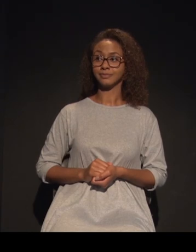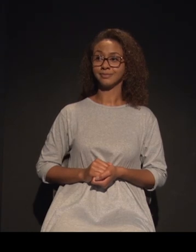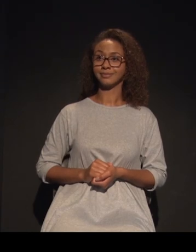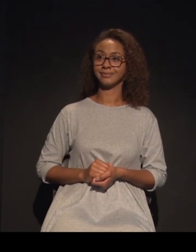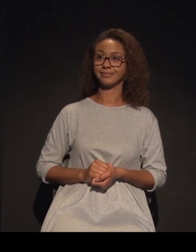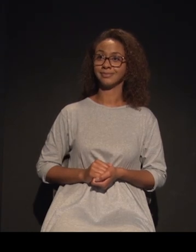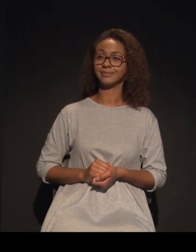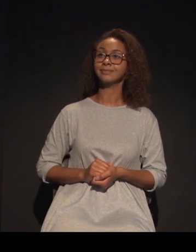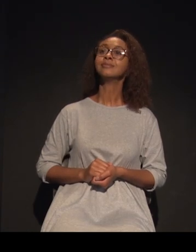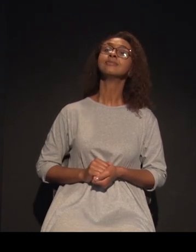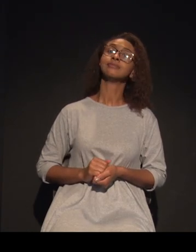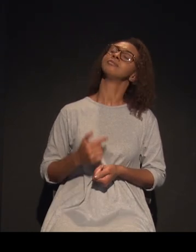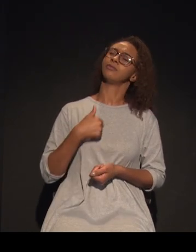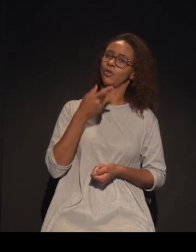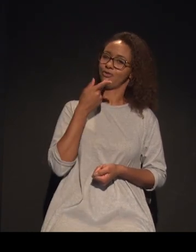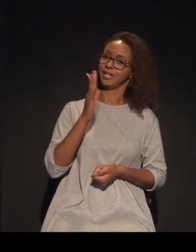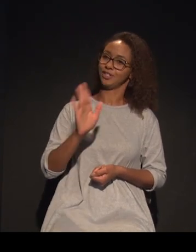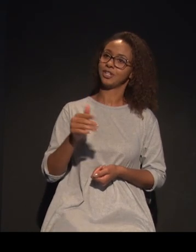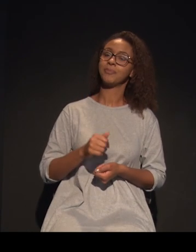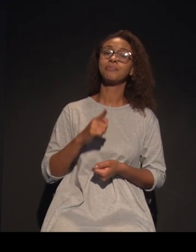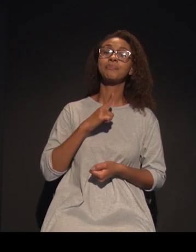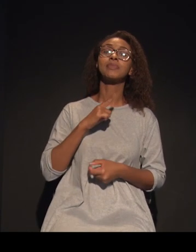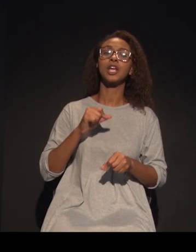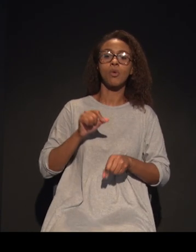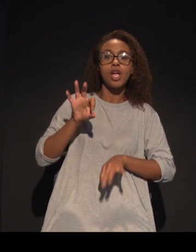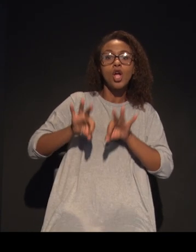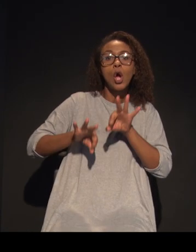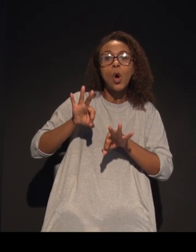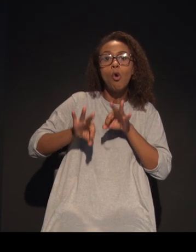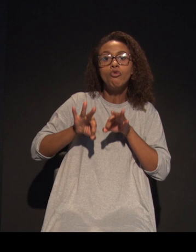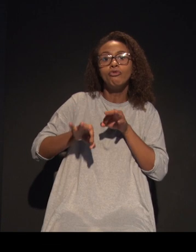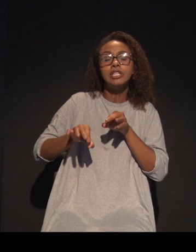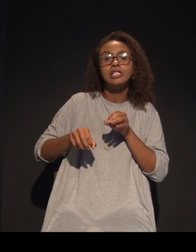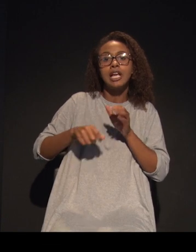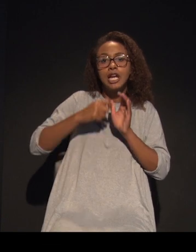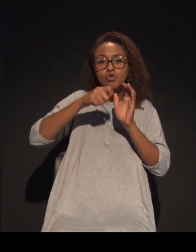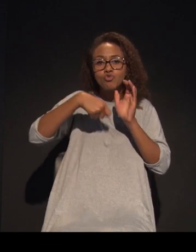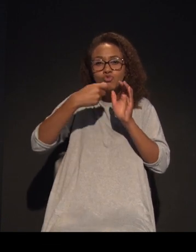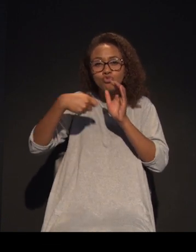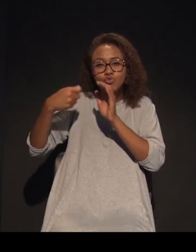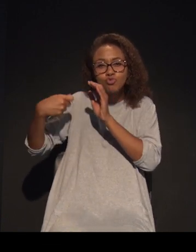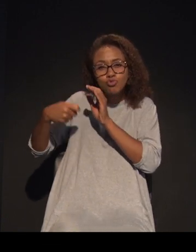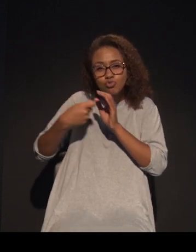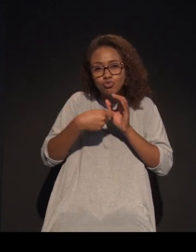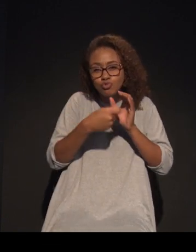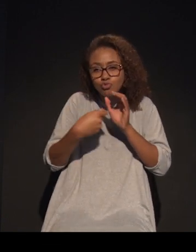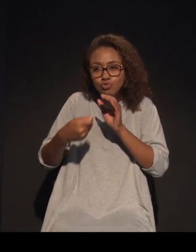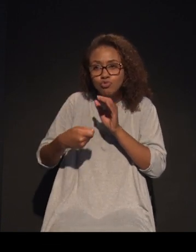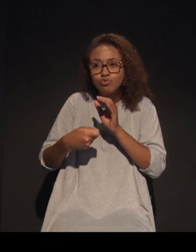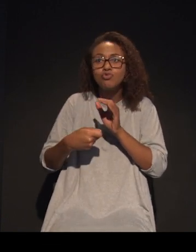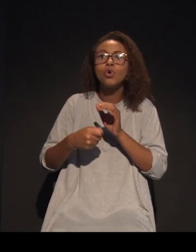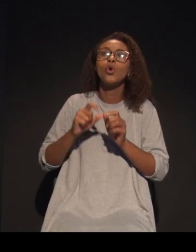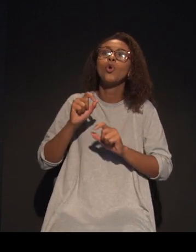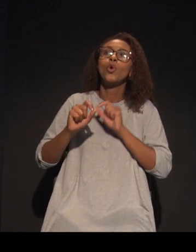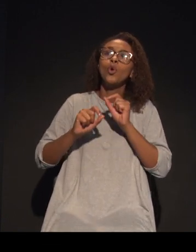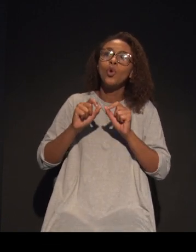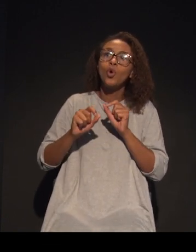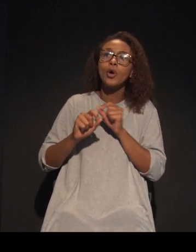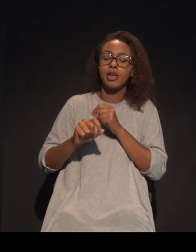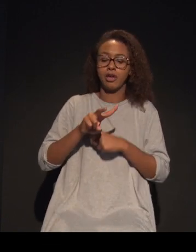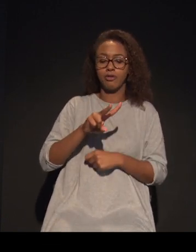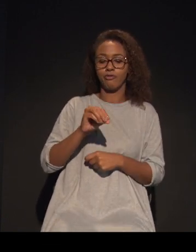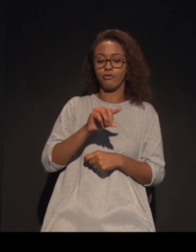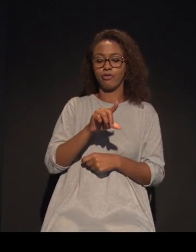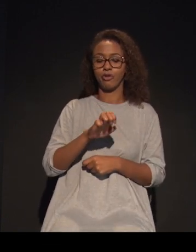como falei é tem a oficina de audiovisual que agora é hora do purus né que são o próprio palmar e apurinã